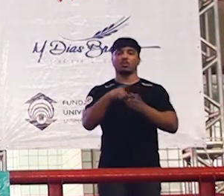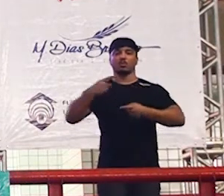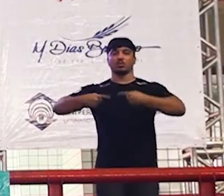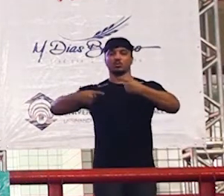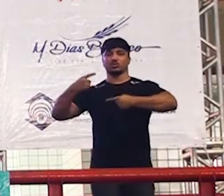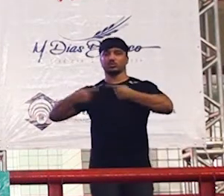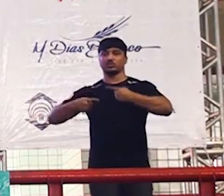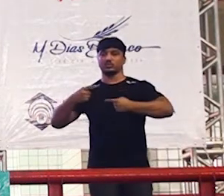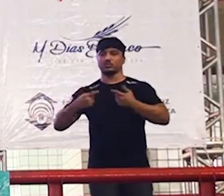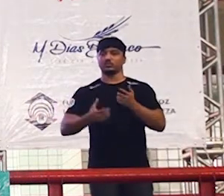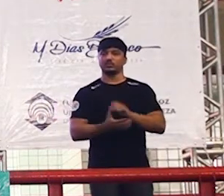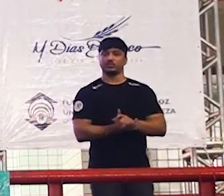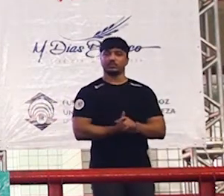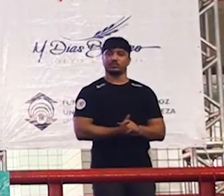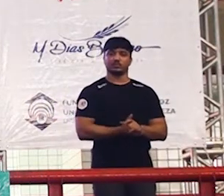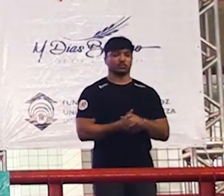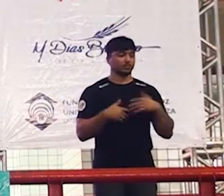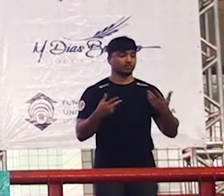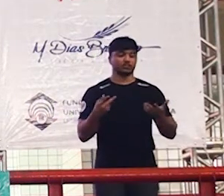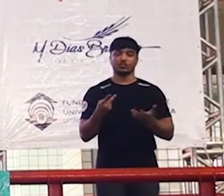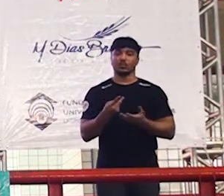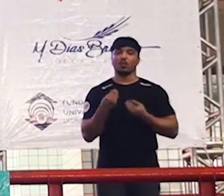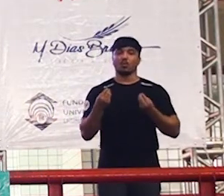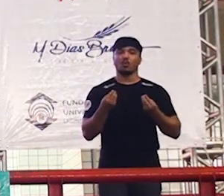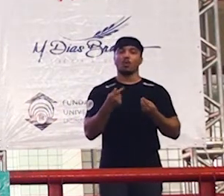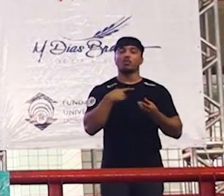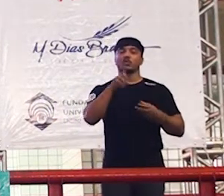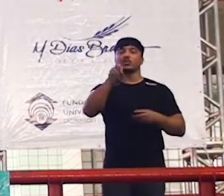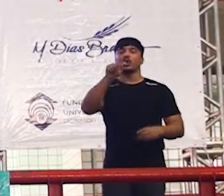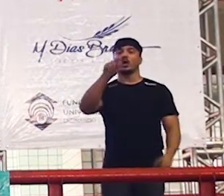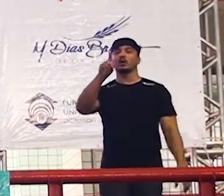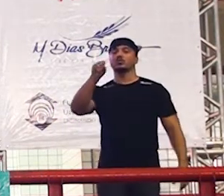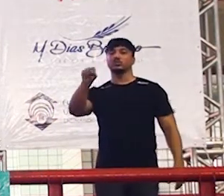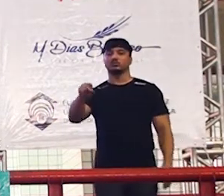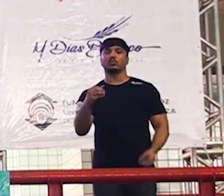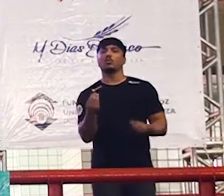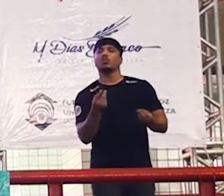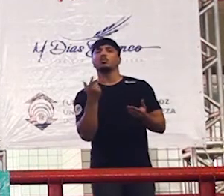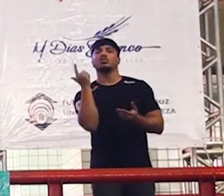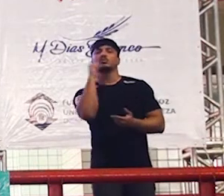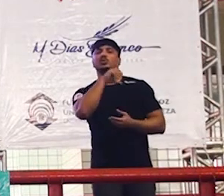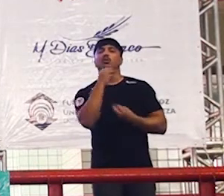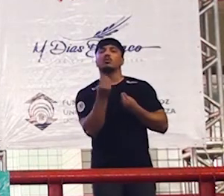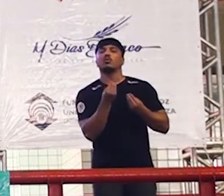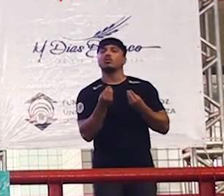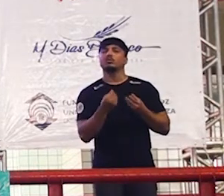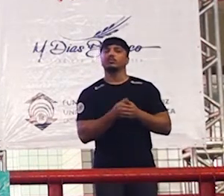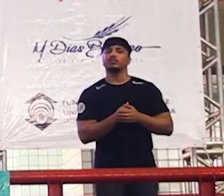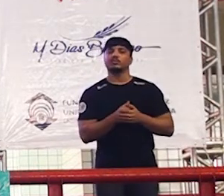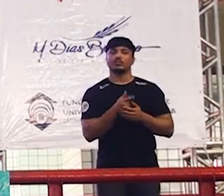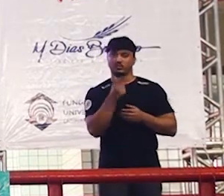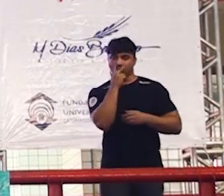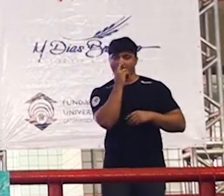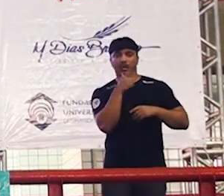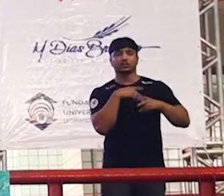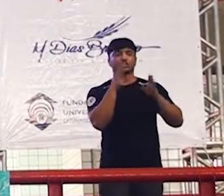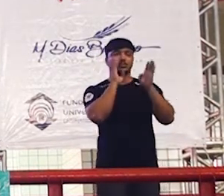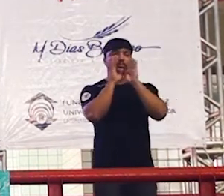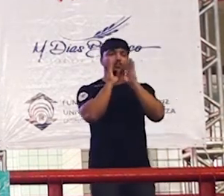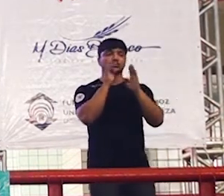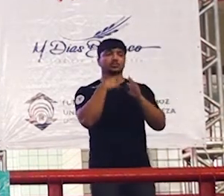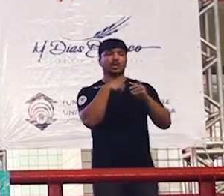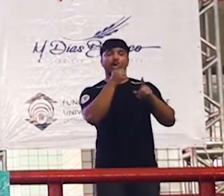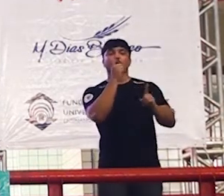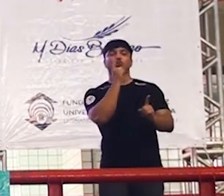no Facebook. E como é que eles conseguem os seus dados? Você está lá zapeando pelo Facebook, aí